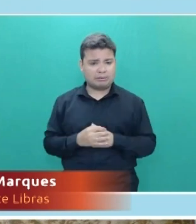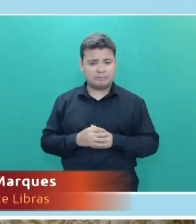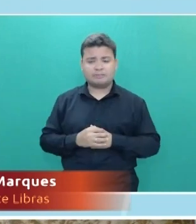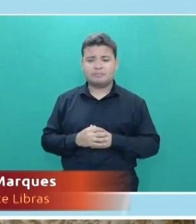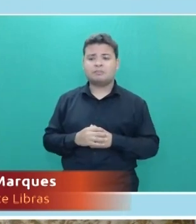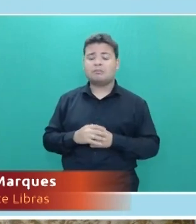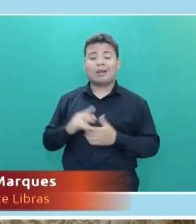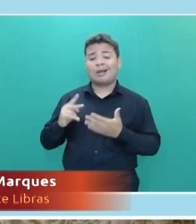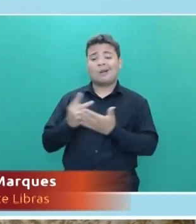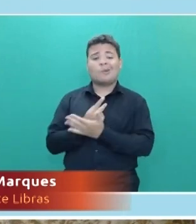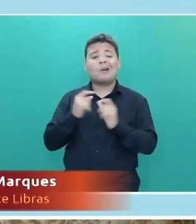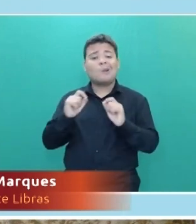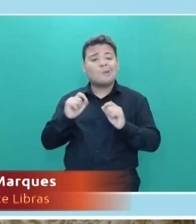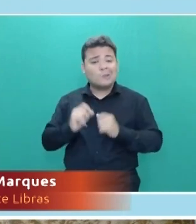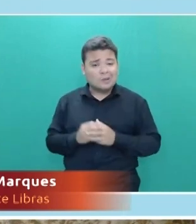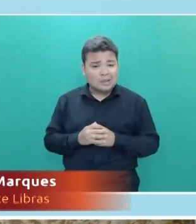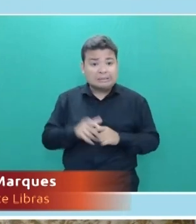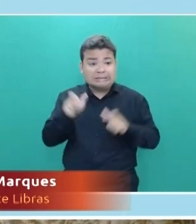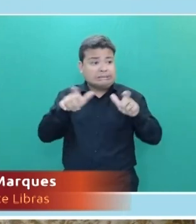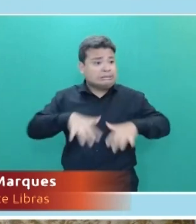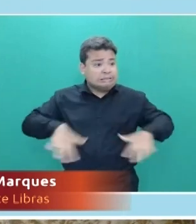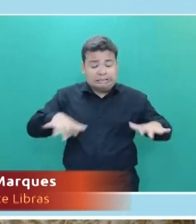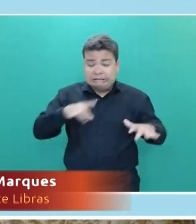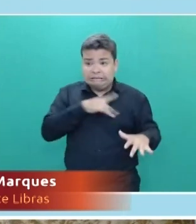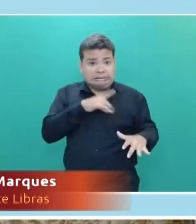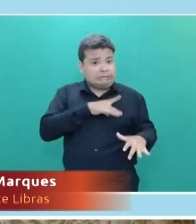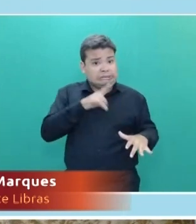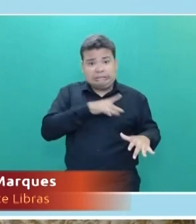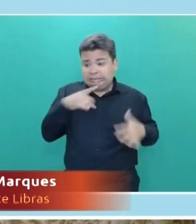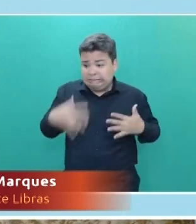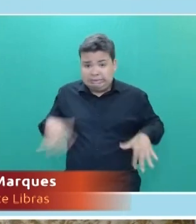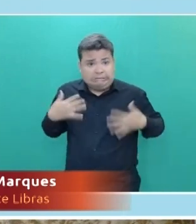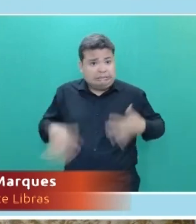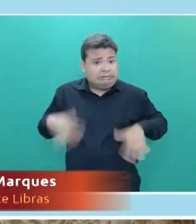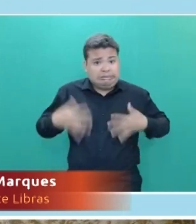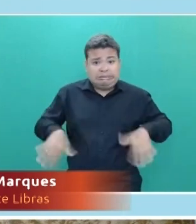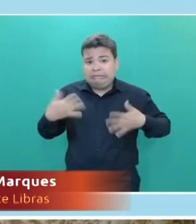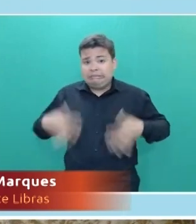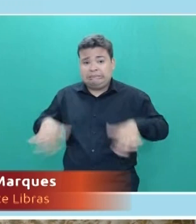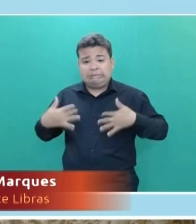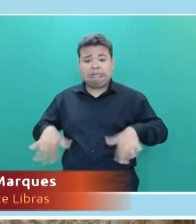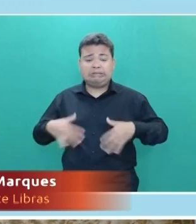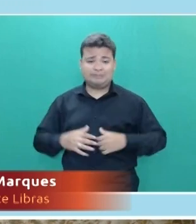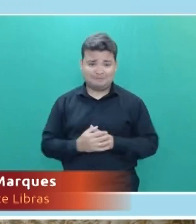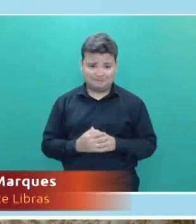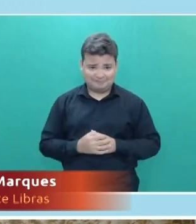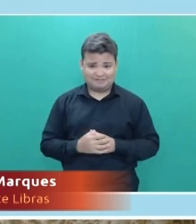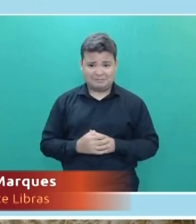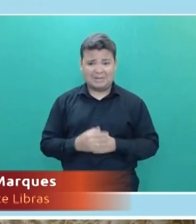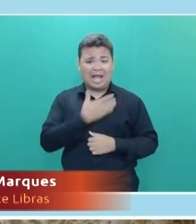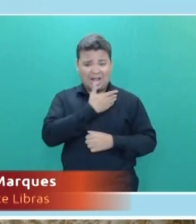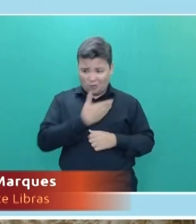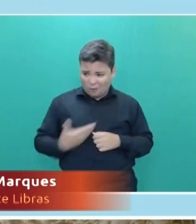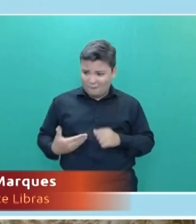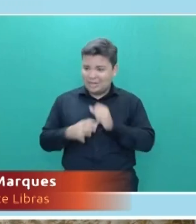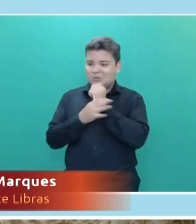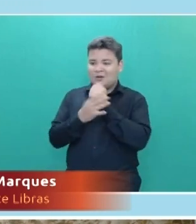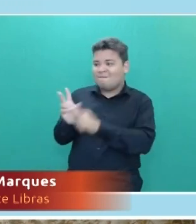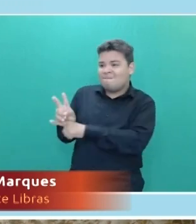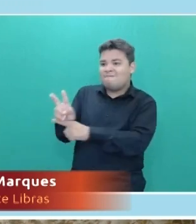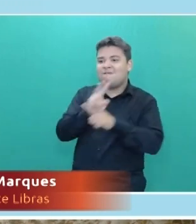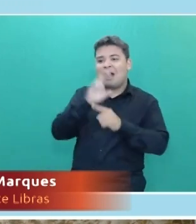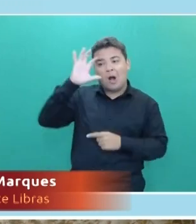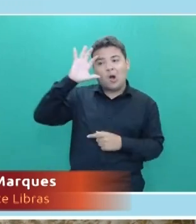entram em pânico, né? Então, assim, não há segurança pública que vai dar conta do problema,